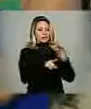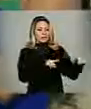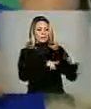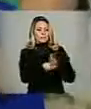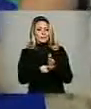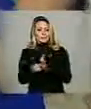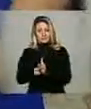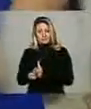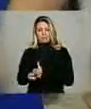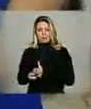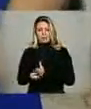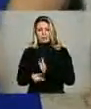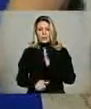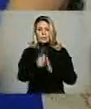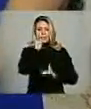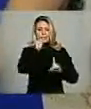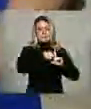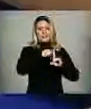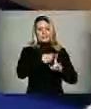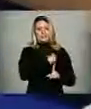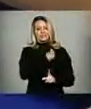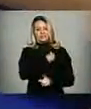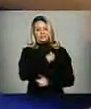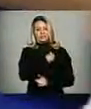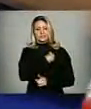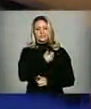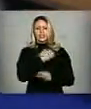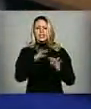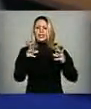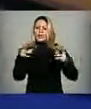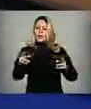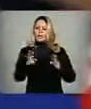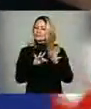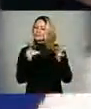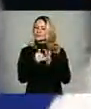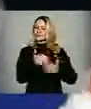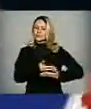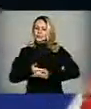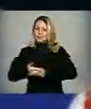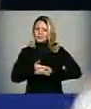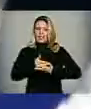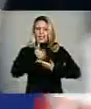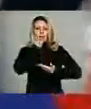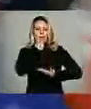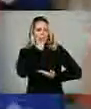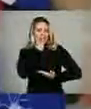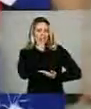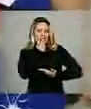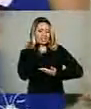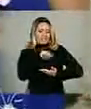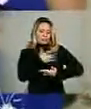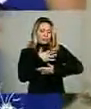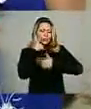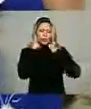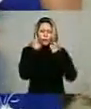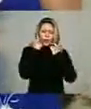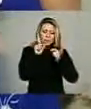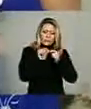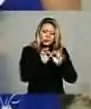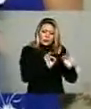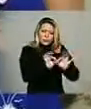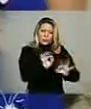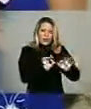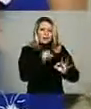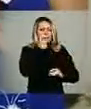primeiro mês de vida. Como todos os bebês, Maria Fernanda chora para fazer o exame. Para a